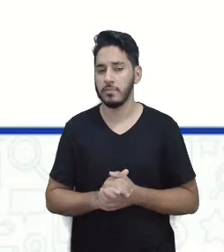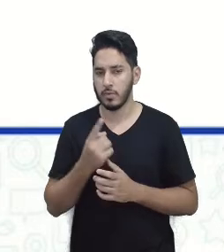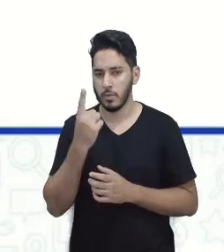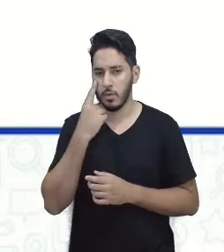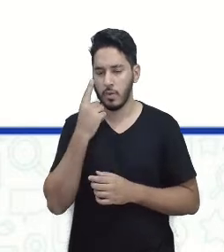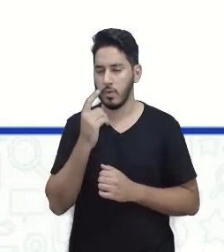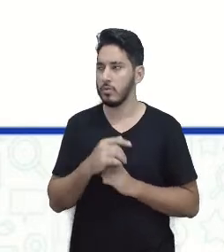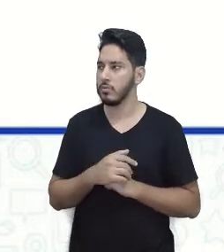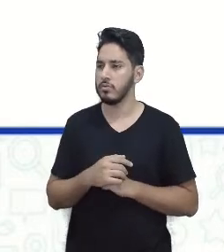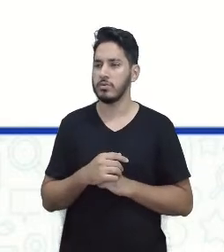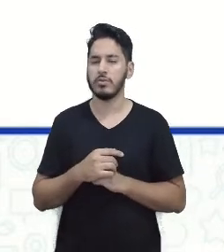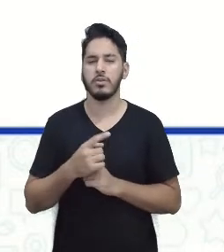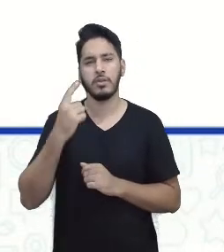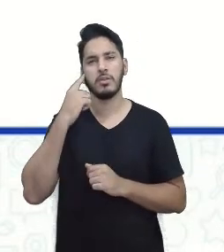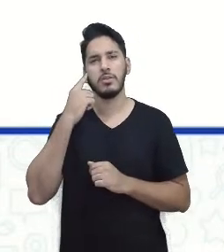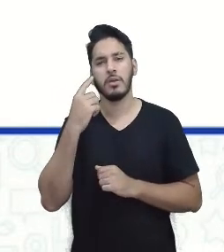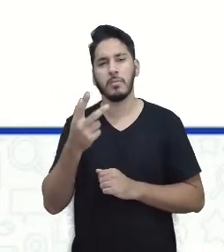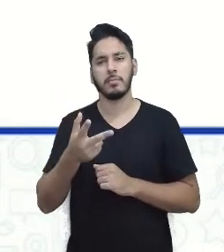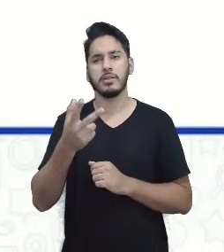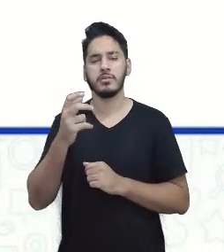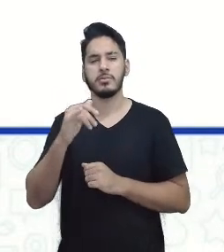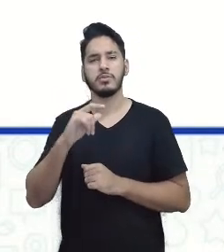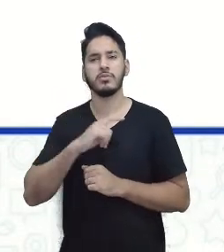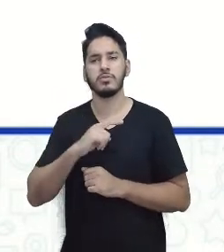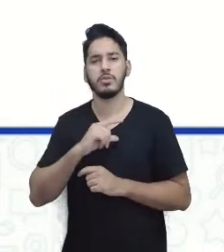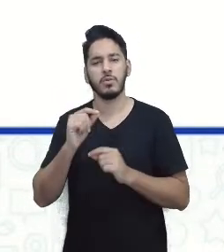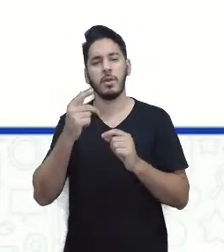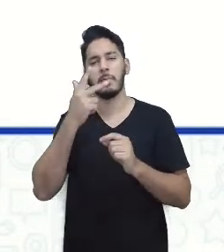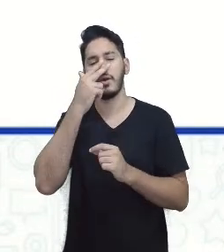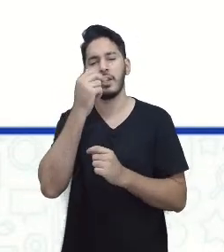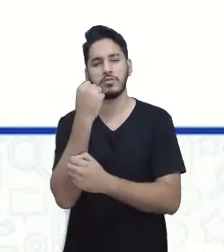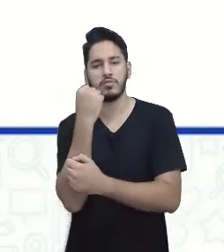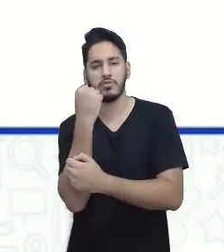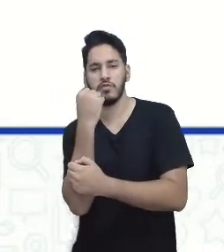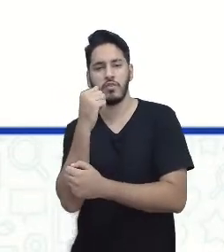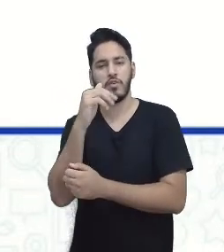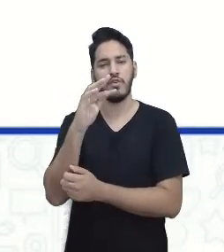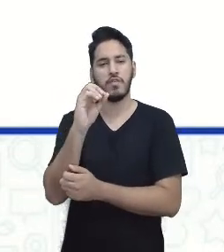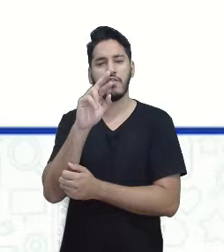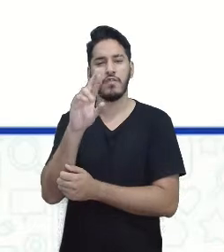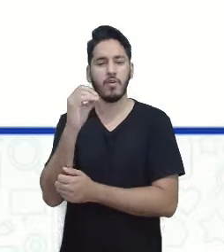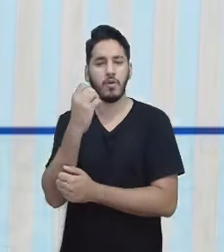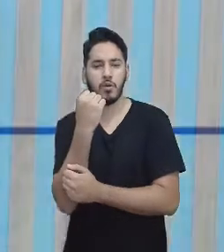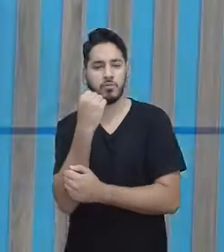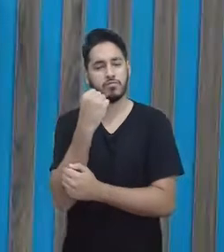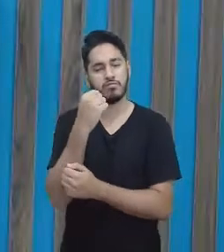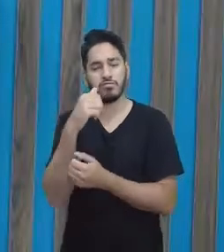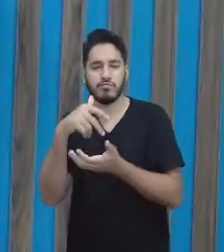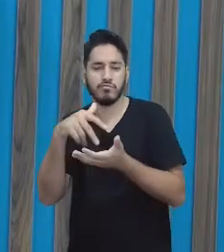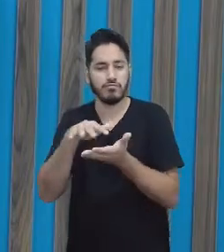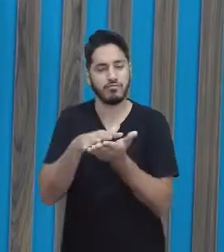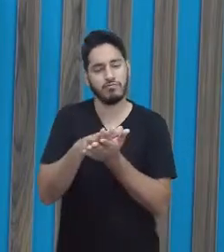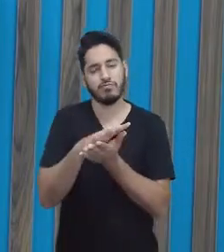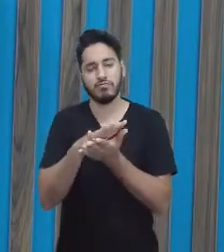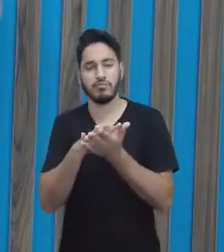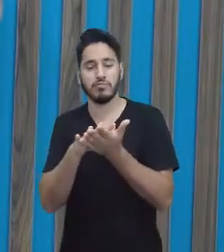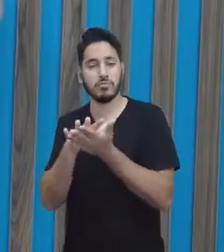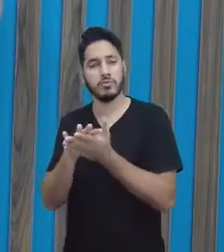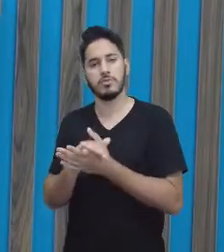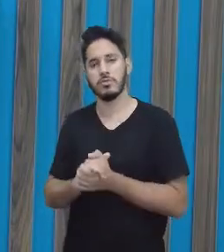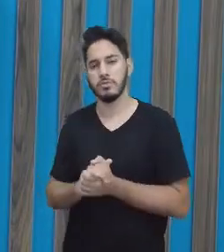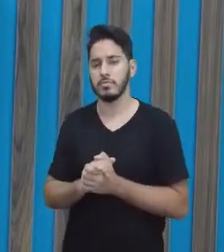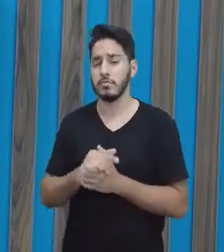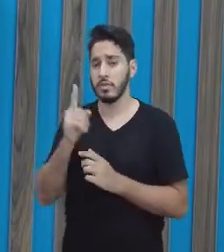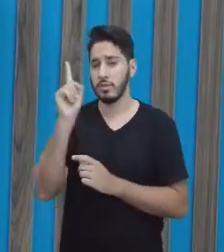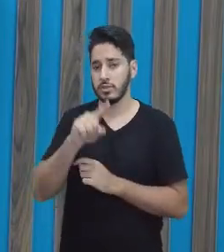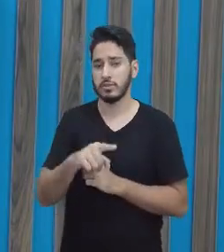Vejam, tentem perceber aí, se não tem um quê de um forrozinho aí, não é, gente? Tem. Um chachado, um forró. Então,